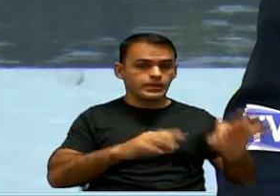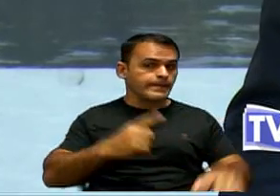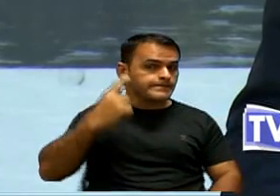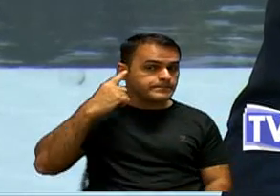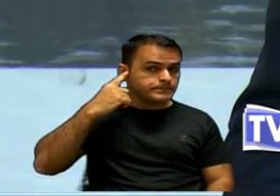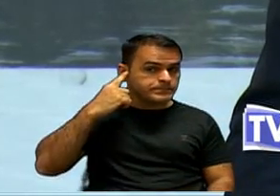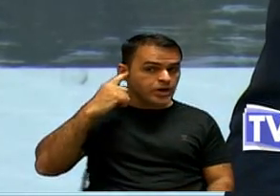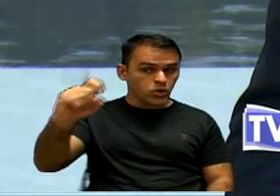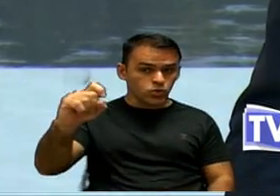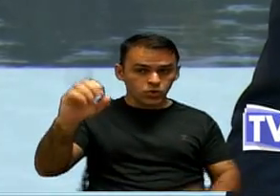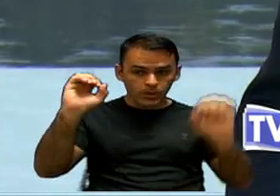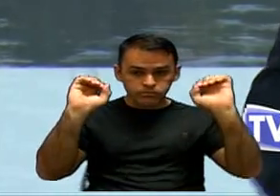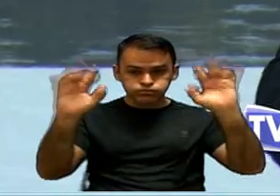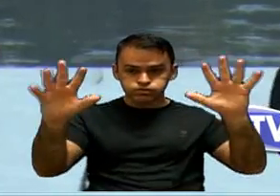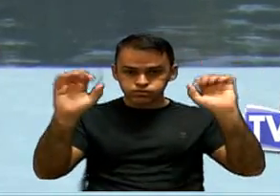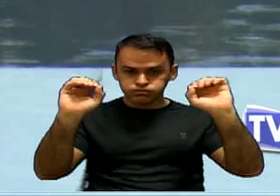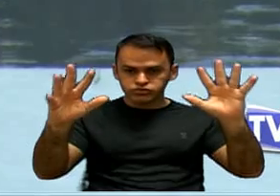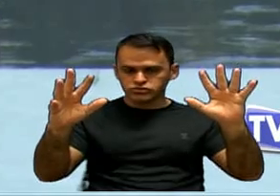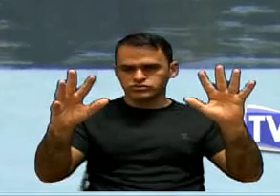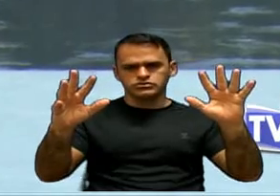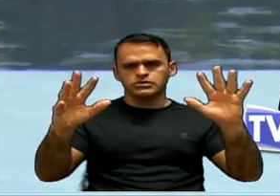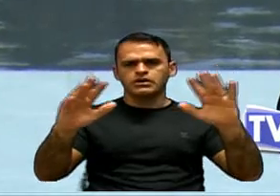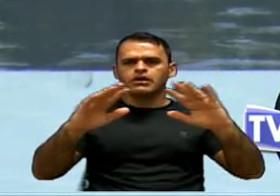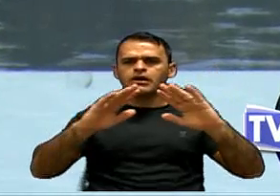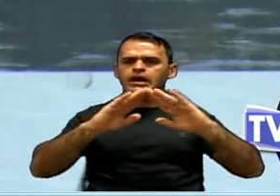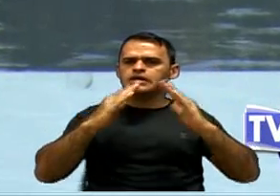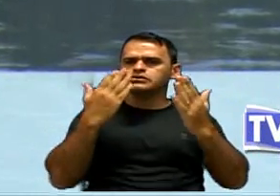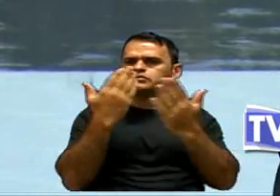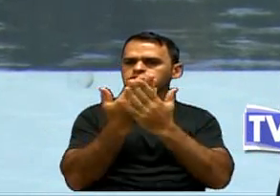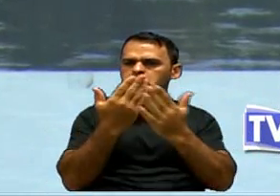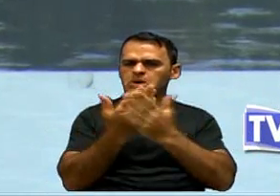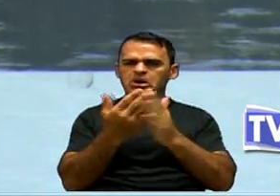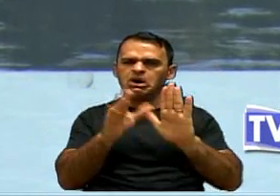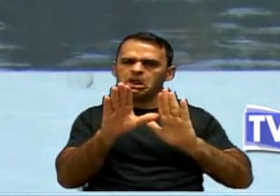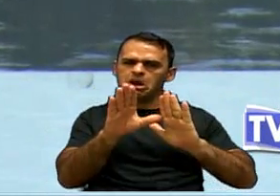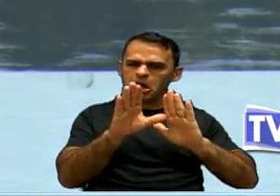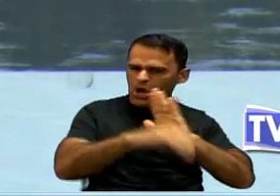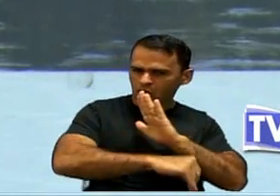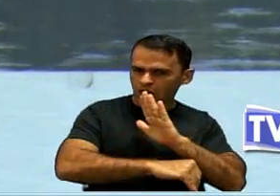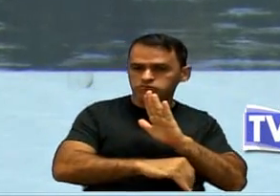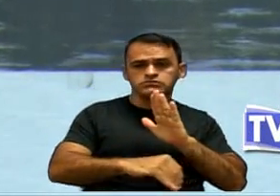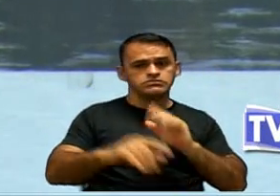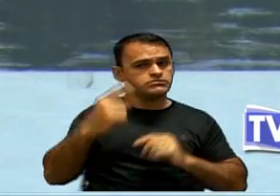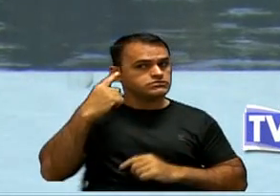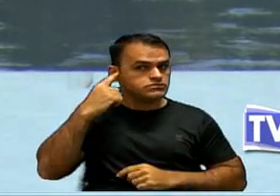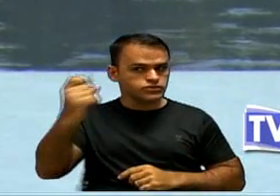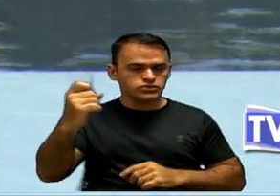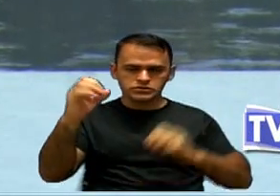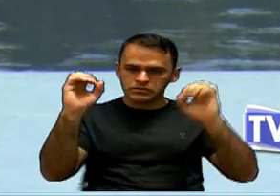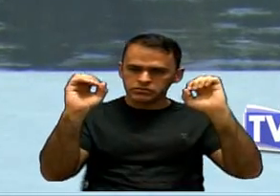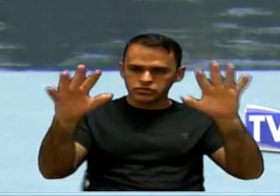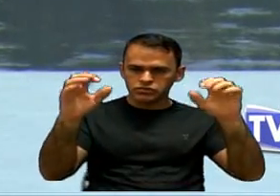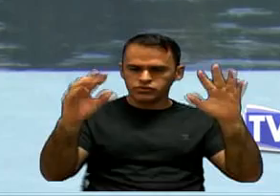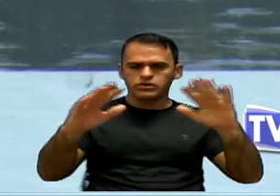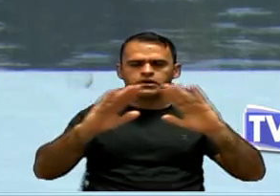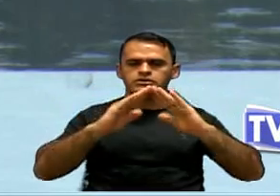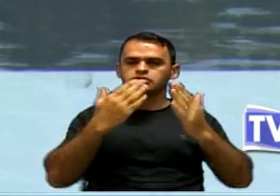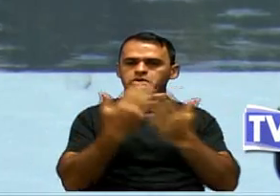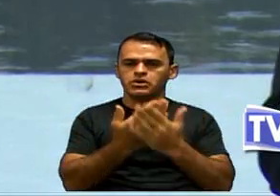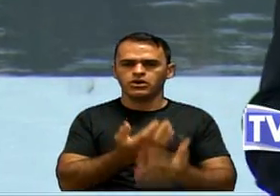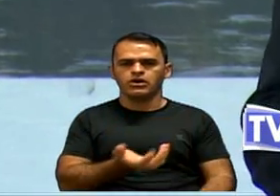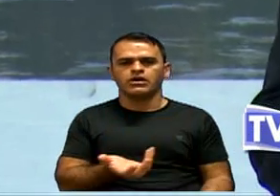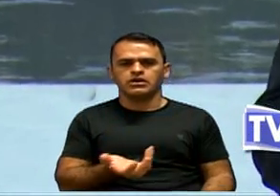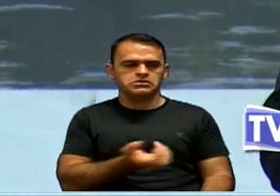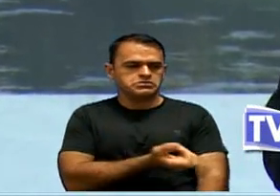contra furto de cabos e fios elétricos nas escolas de educação infantil e fundamental do município